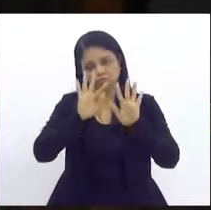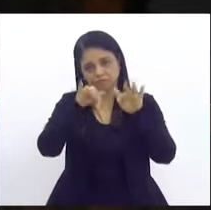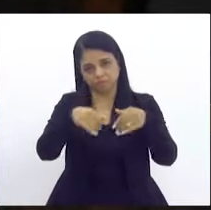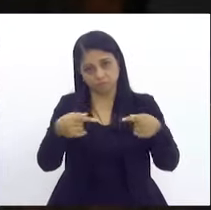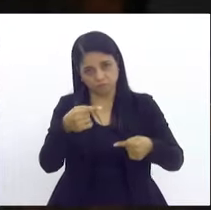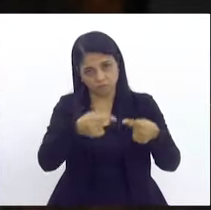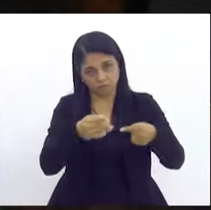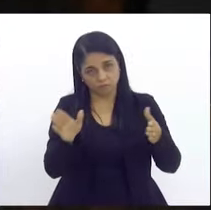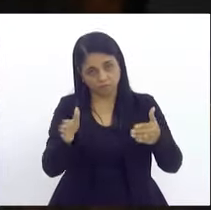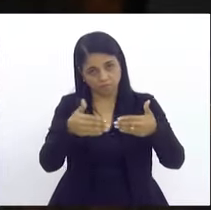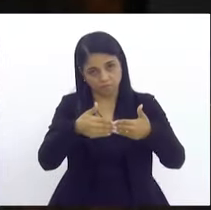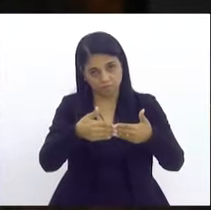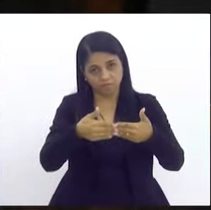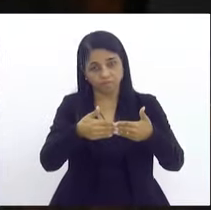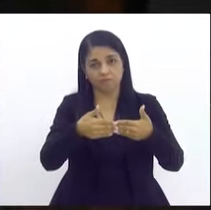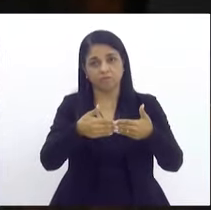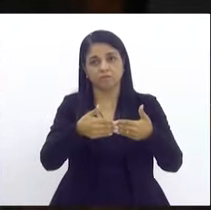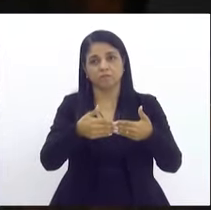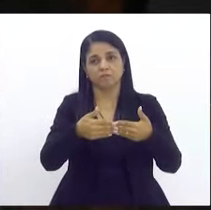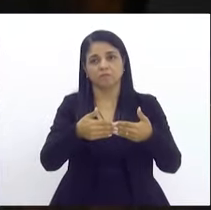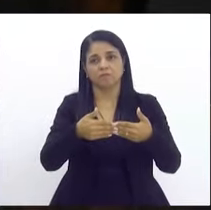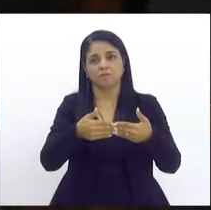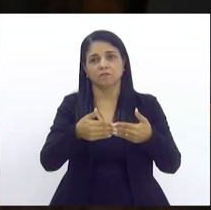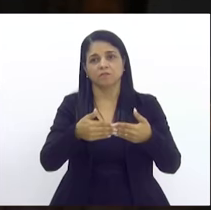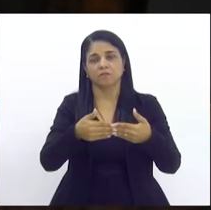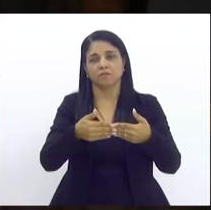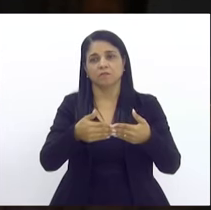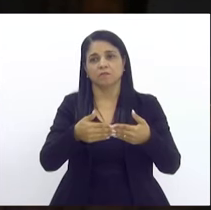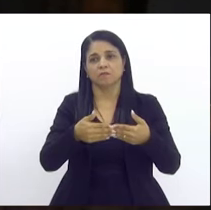discutir, encerrada a discussão.